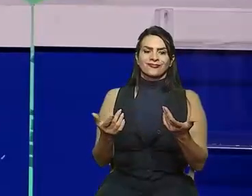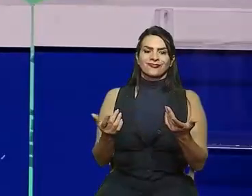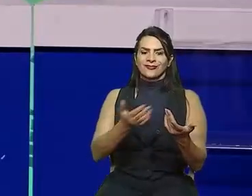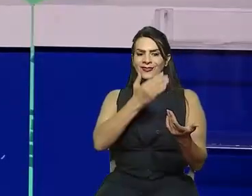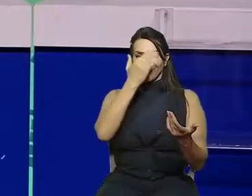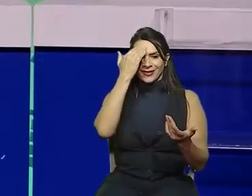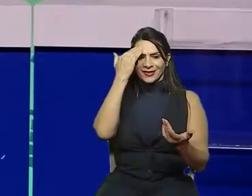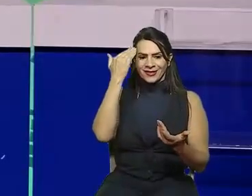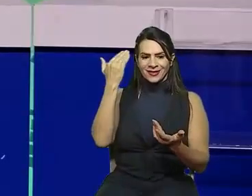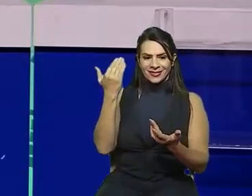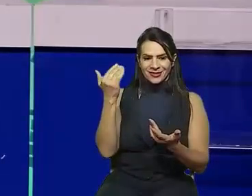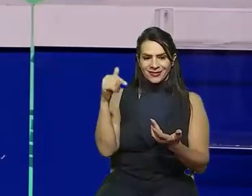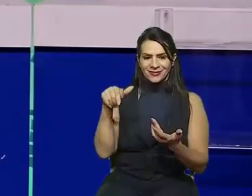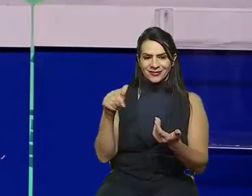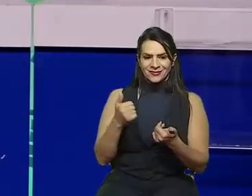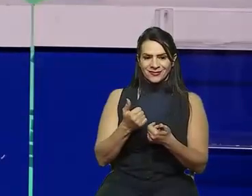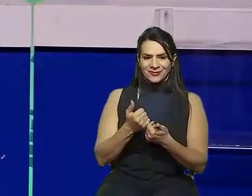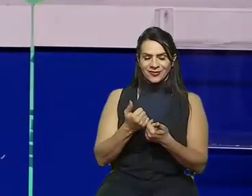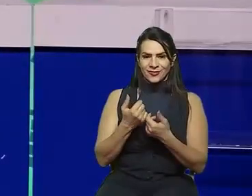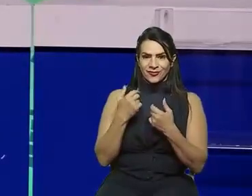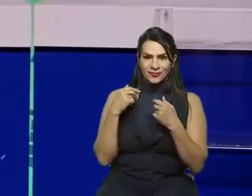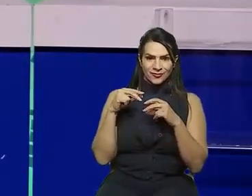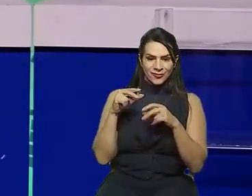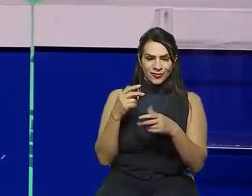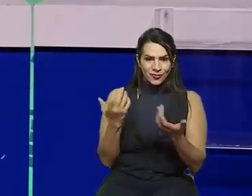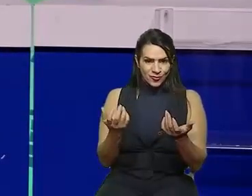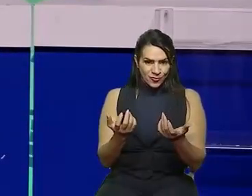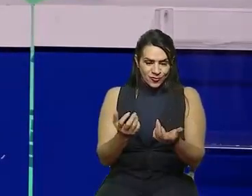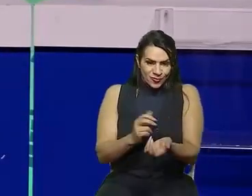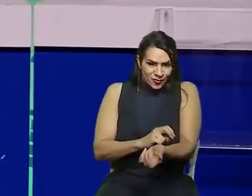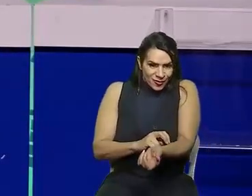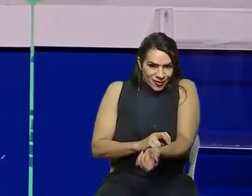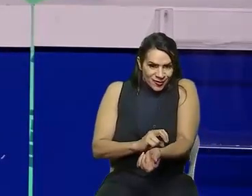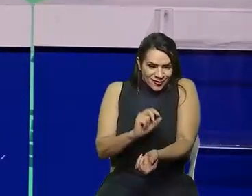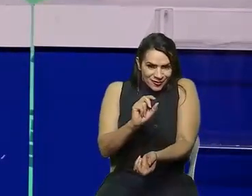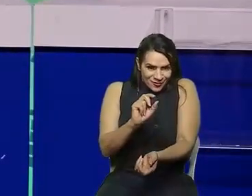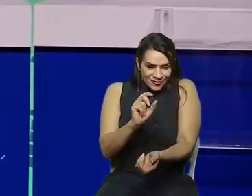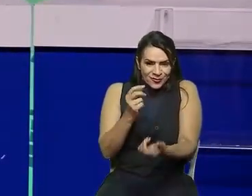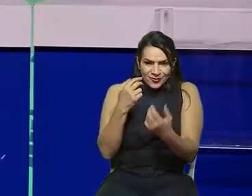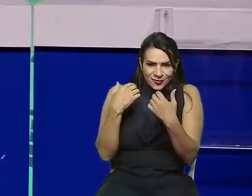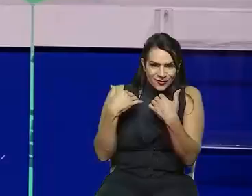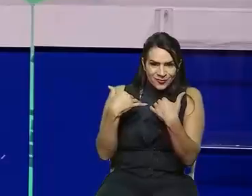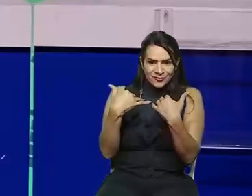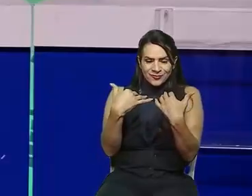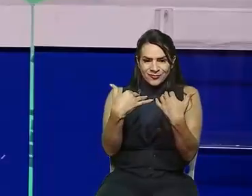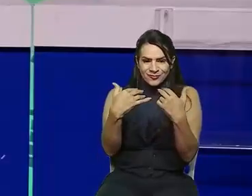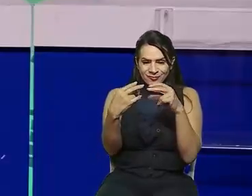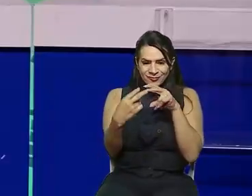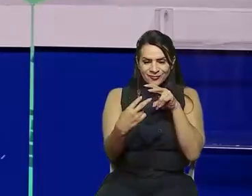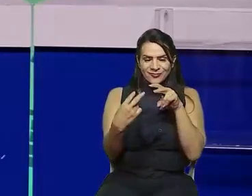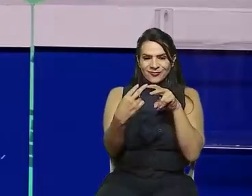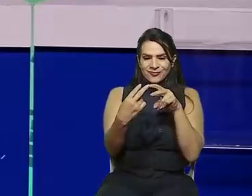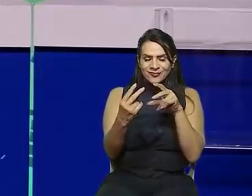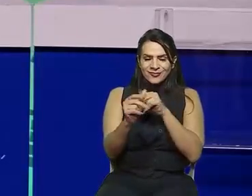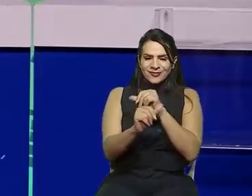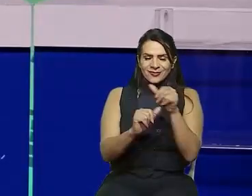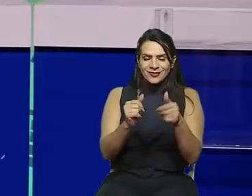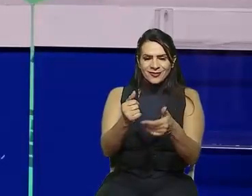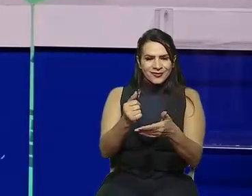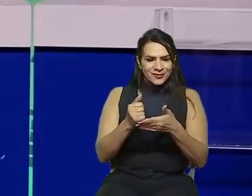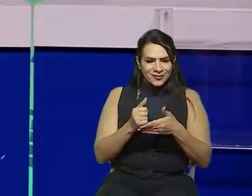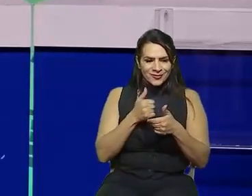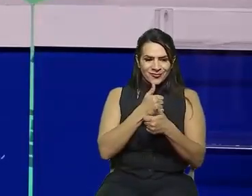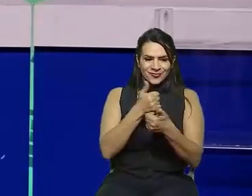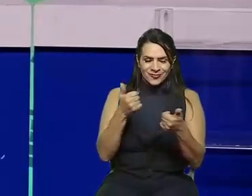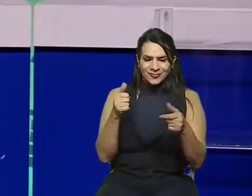os intérpretes de Libras. E no canto esquerdo estão as logomarcas das marcas patrocinadoras do evento. O palco possui uma longa